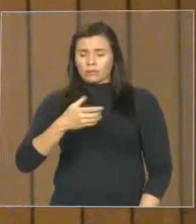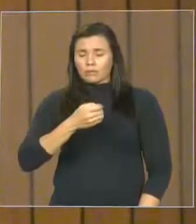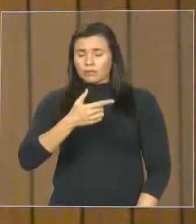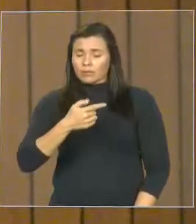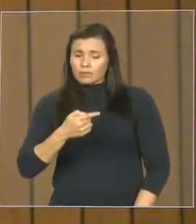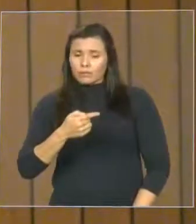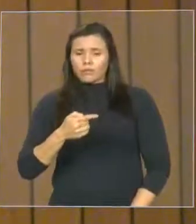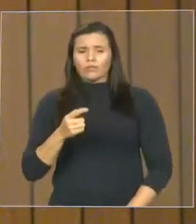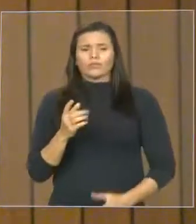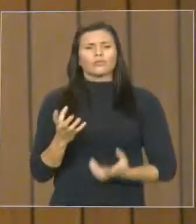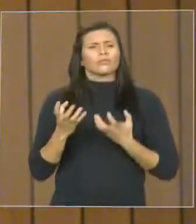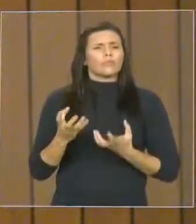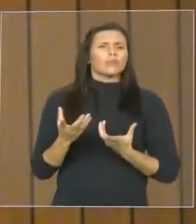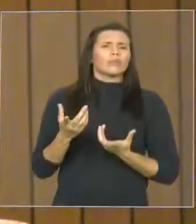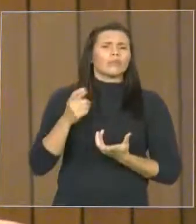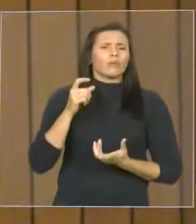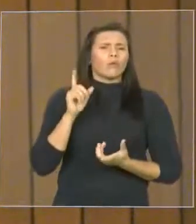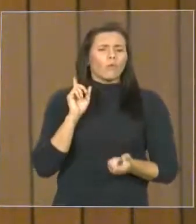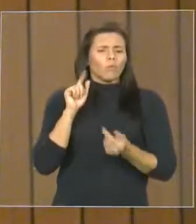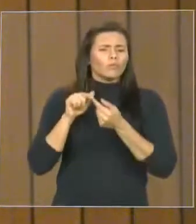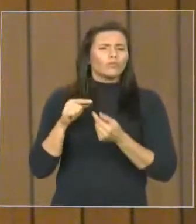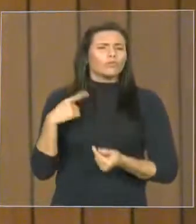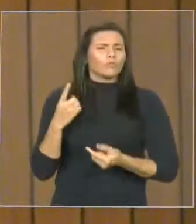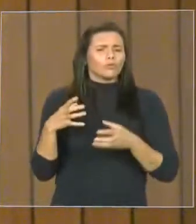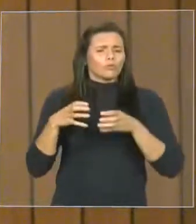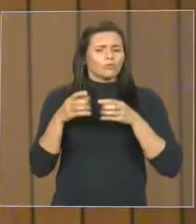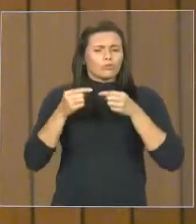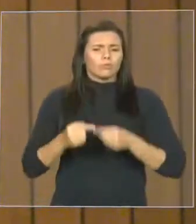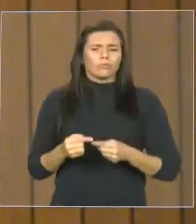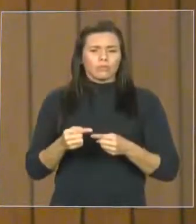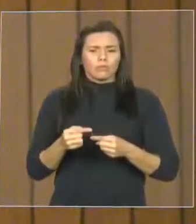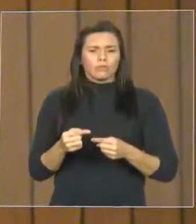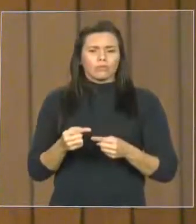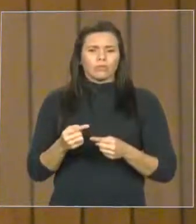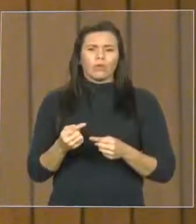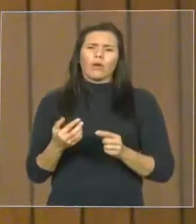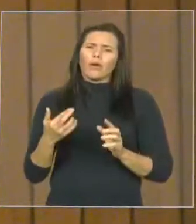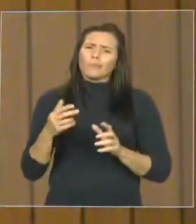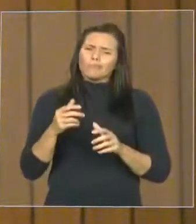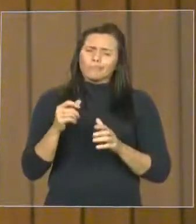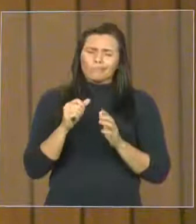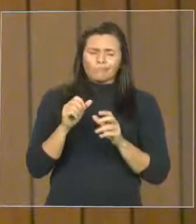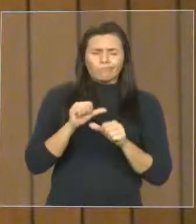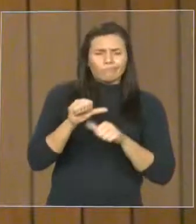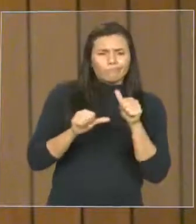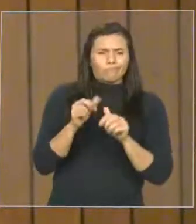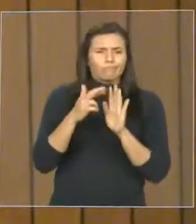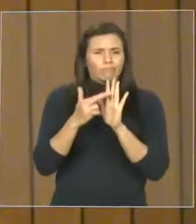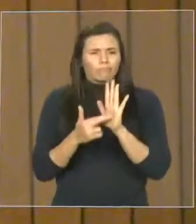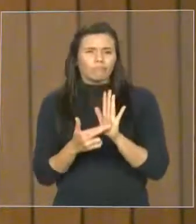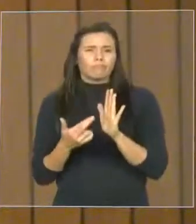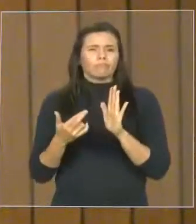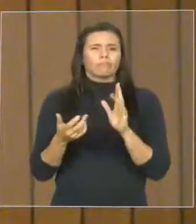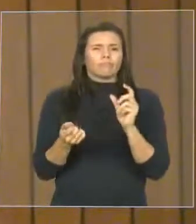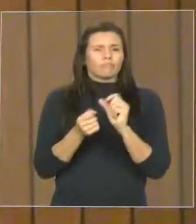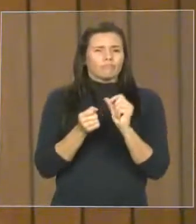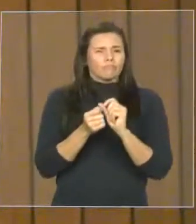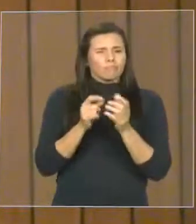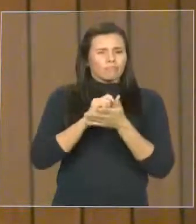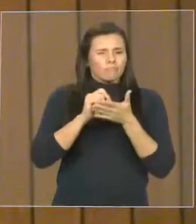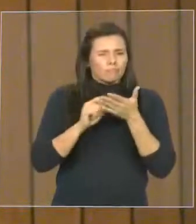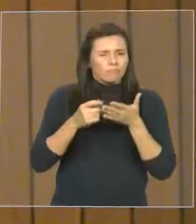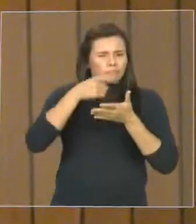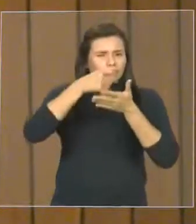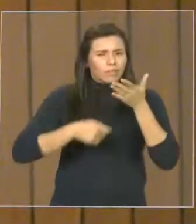de deixá-lo mais democrático, no sentido de colocá-lo em consonância com as recomendações do